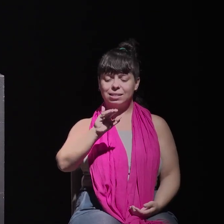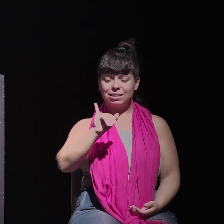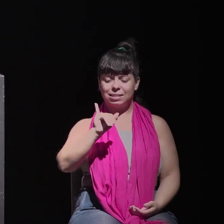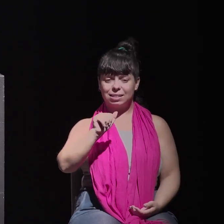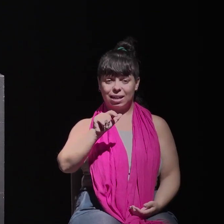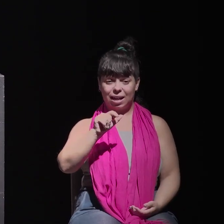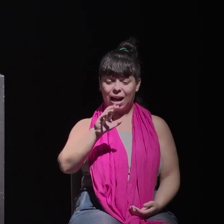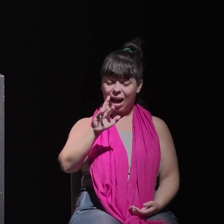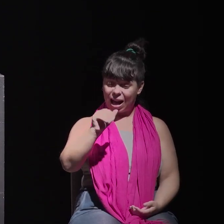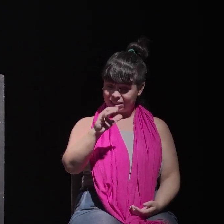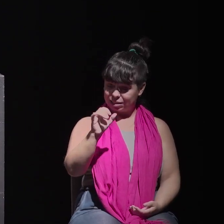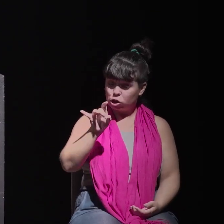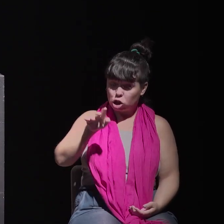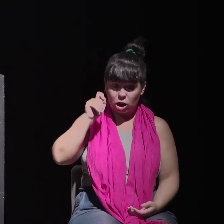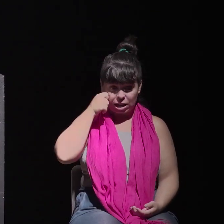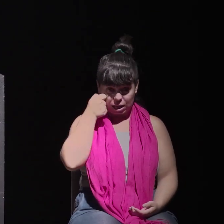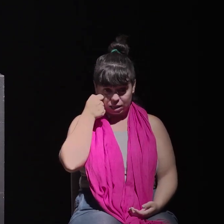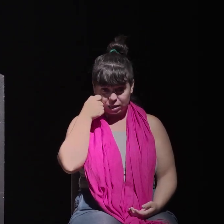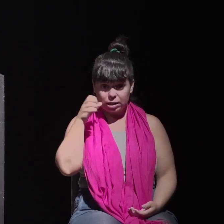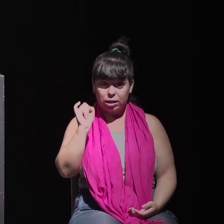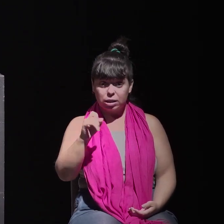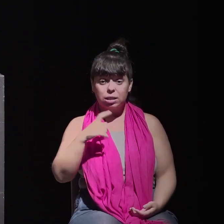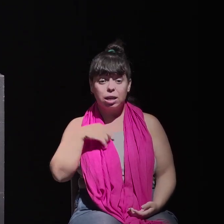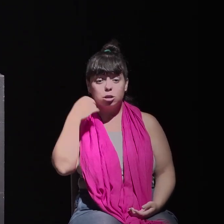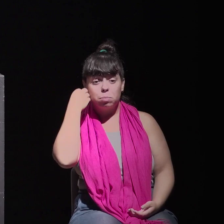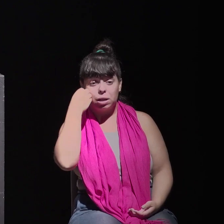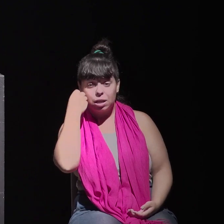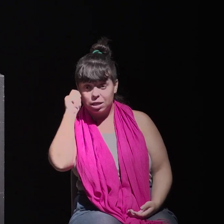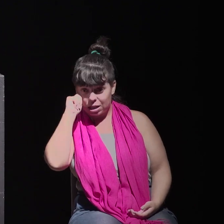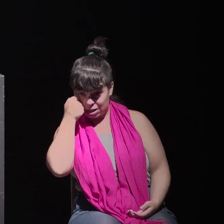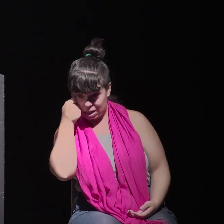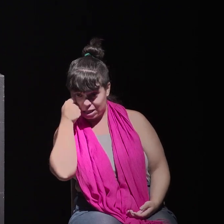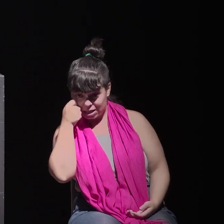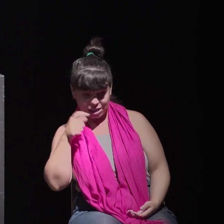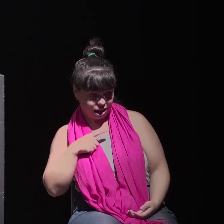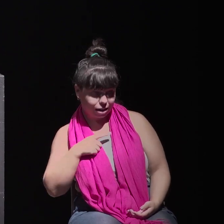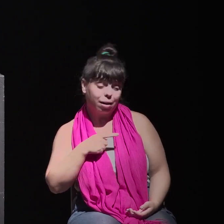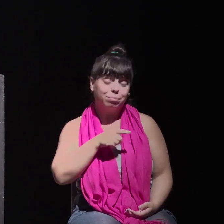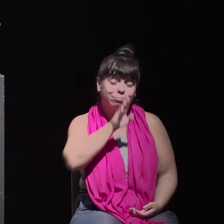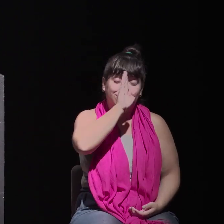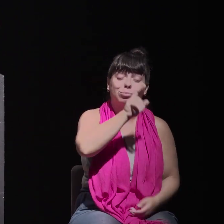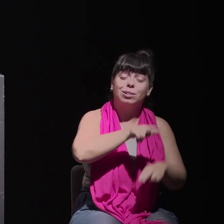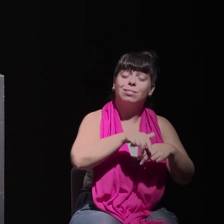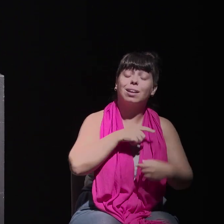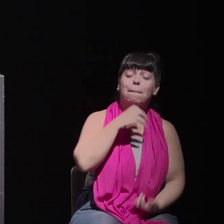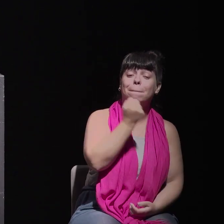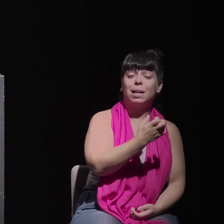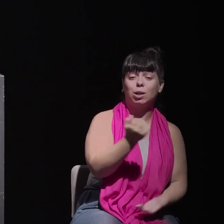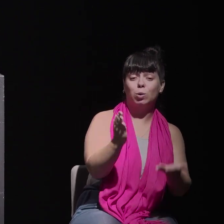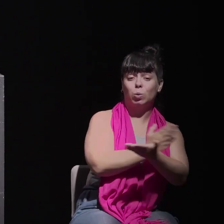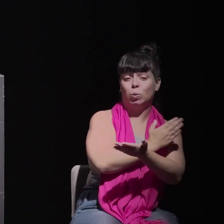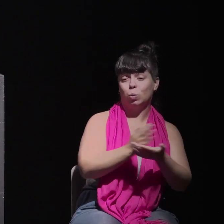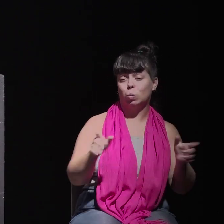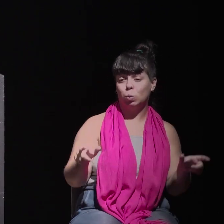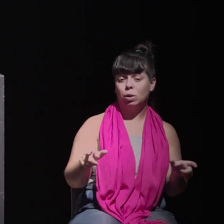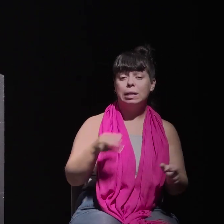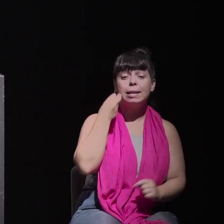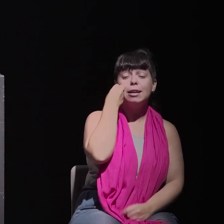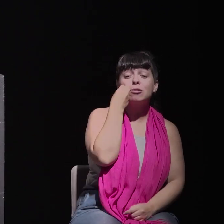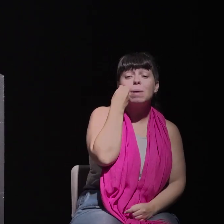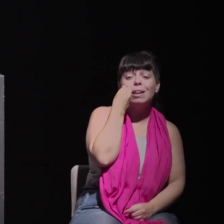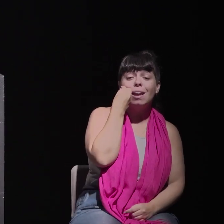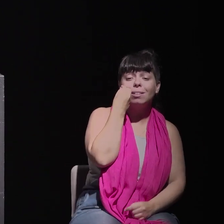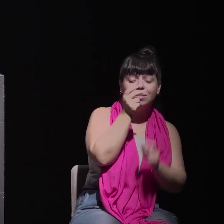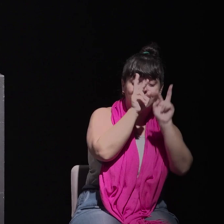Mas se há uma experiência racial negra, é porque há, sobretudo, uma experiência racial branca. E qual é essa experiência racial branca?